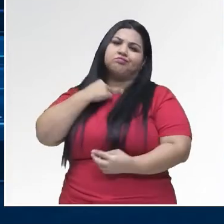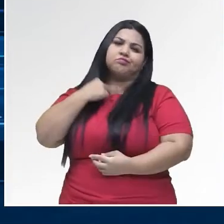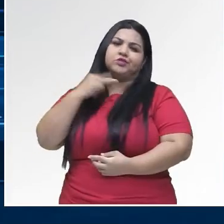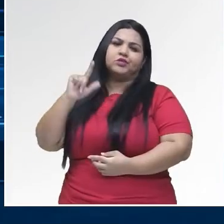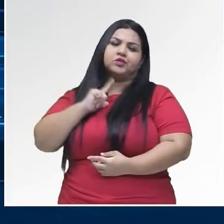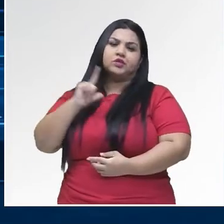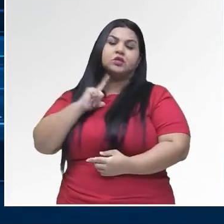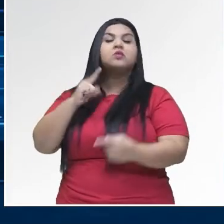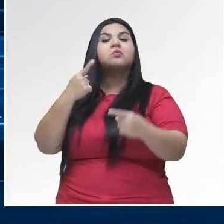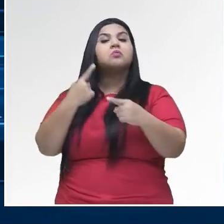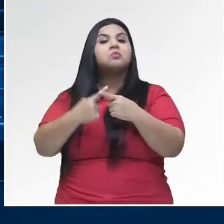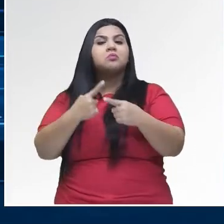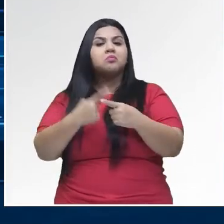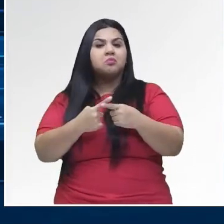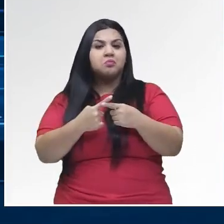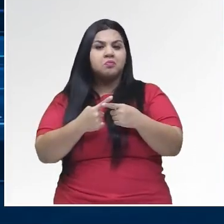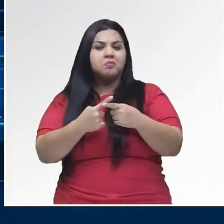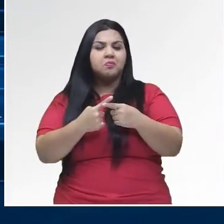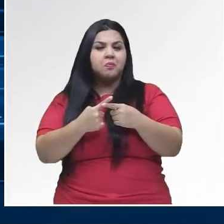Porque tem coisas que eu quero,